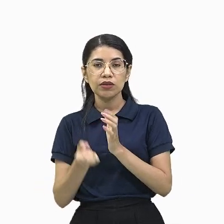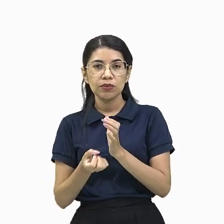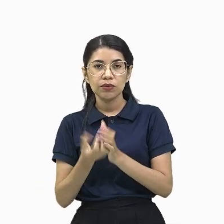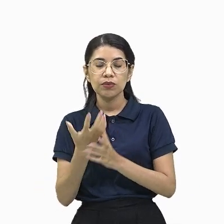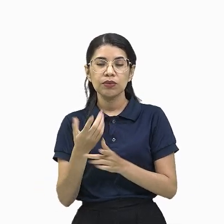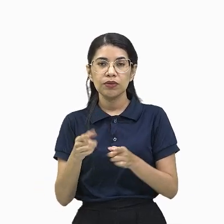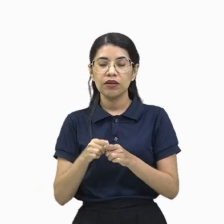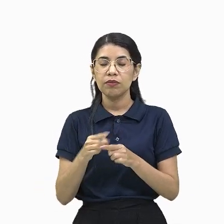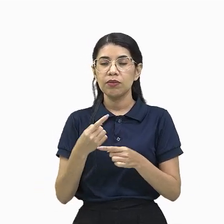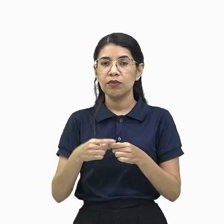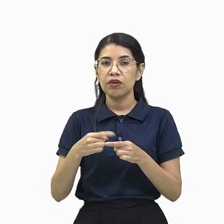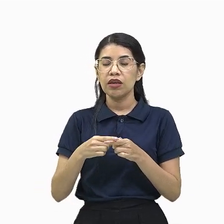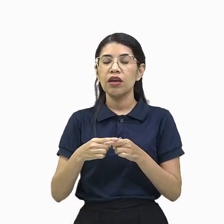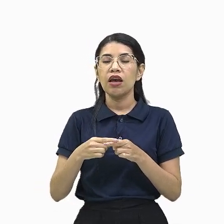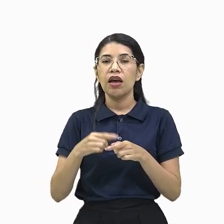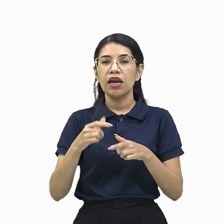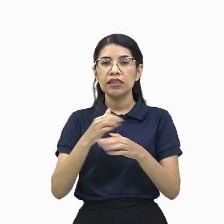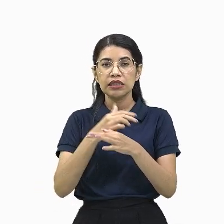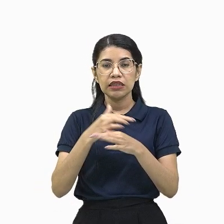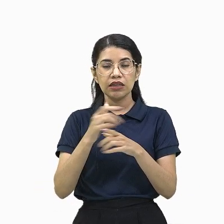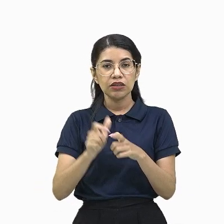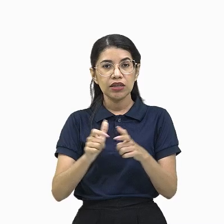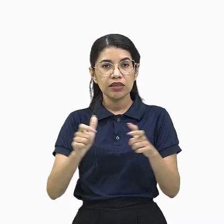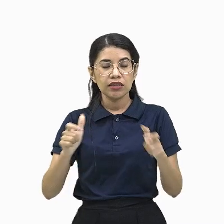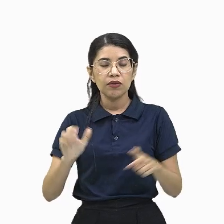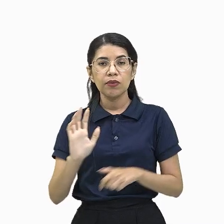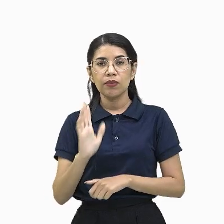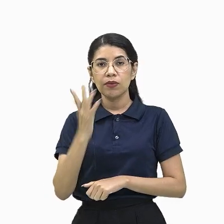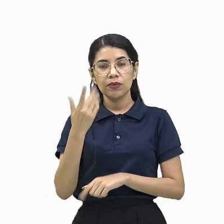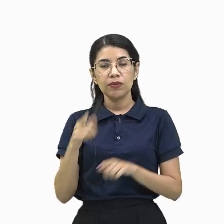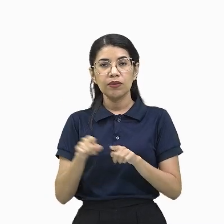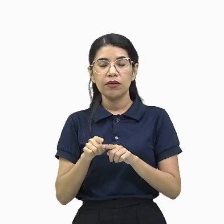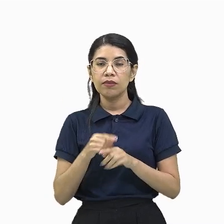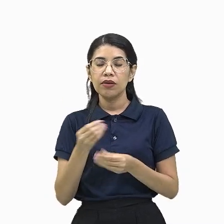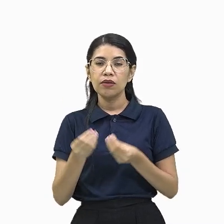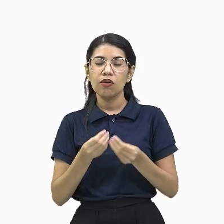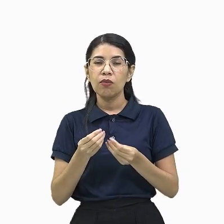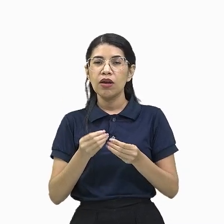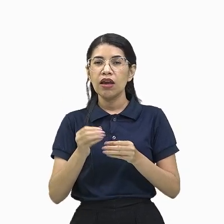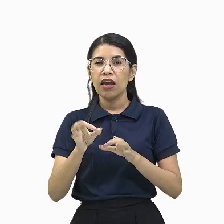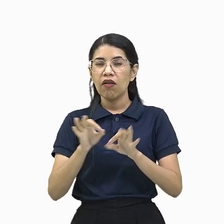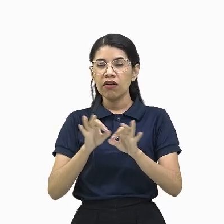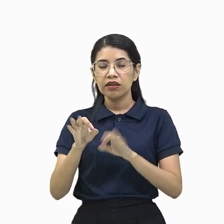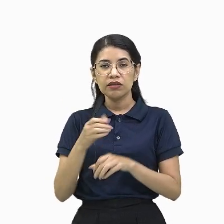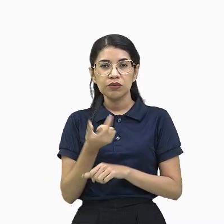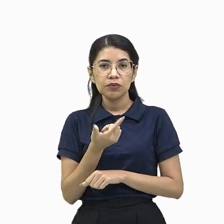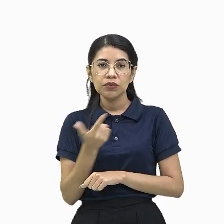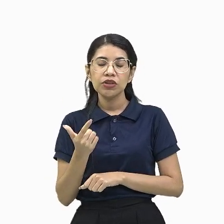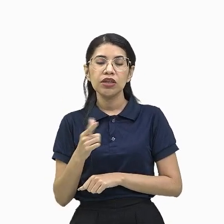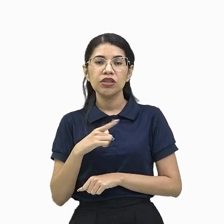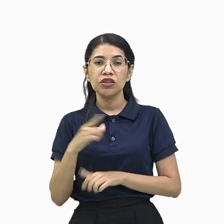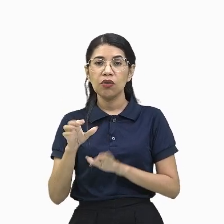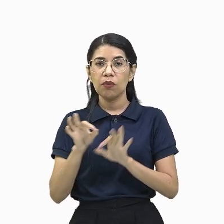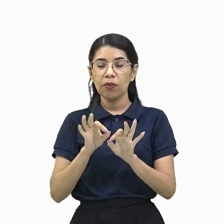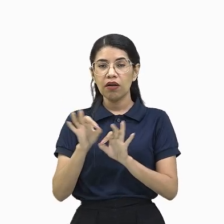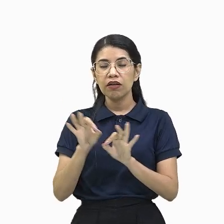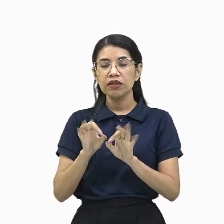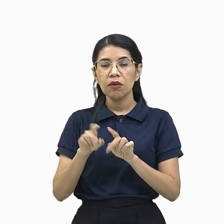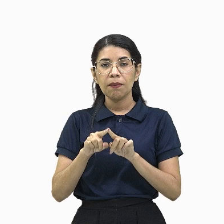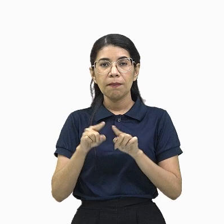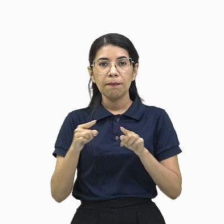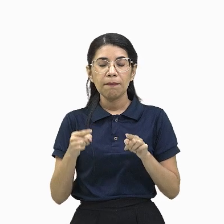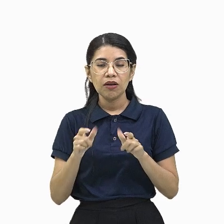esse crescimento, muitas das vezes ocorrendo também de forma desordenada, né? A gente tem um planejamento, mas